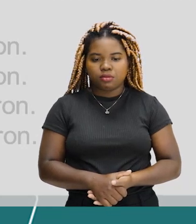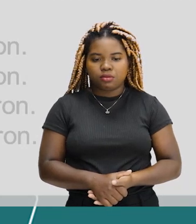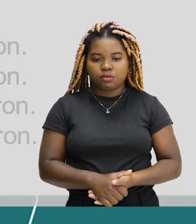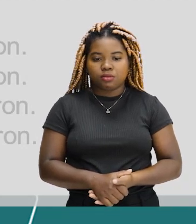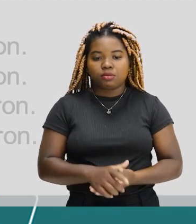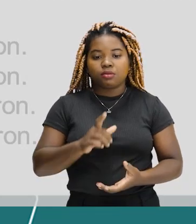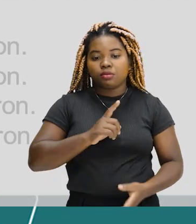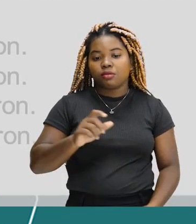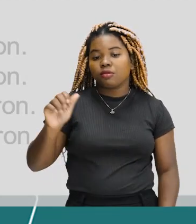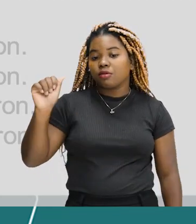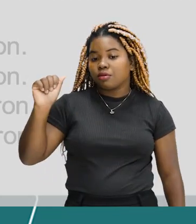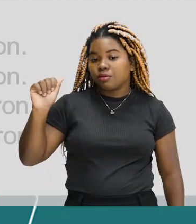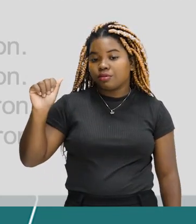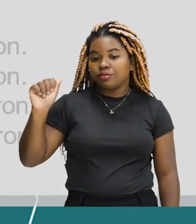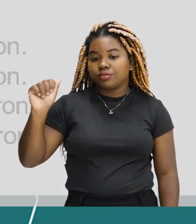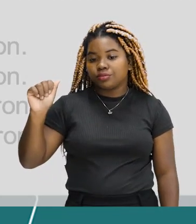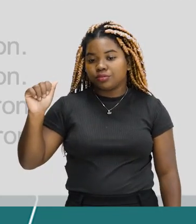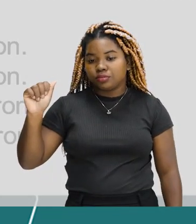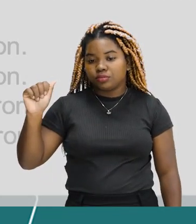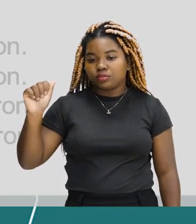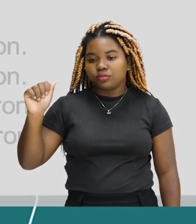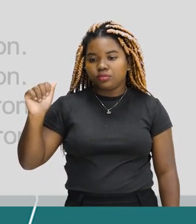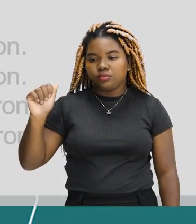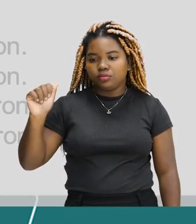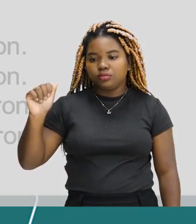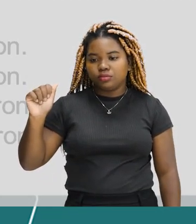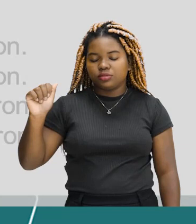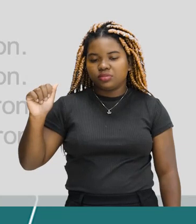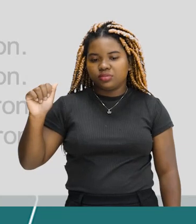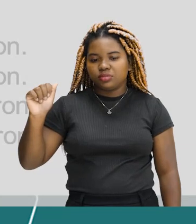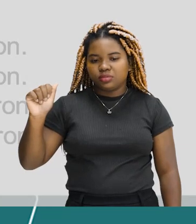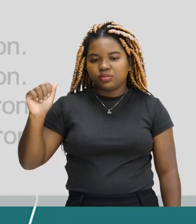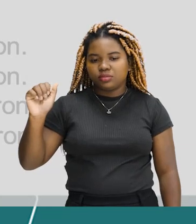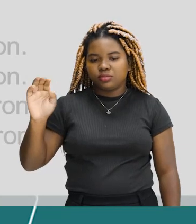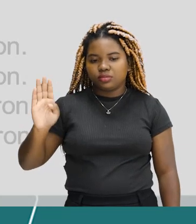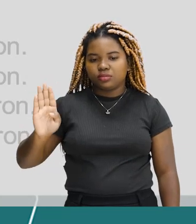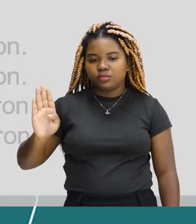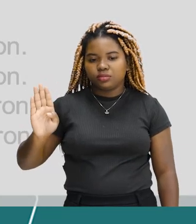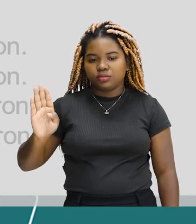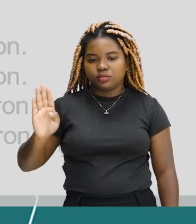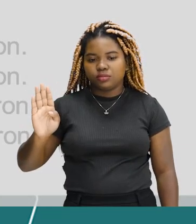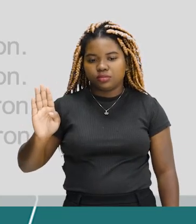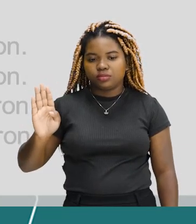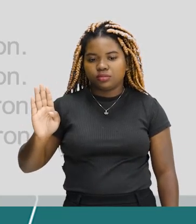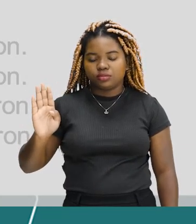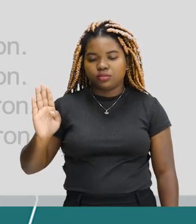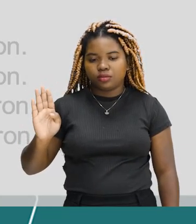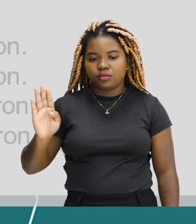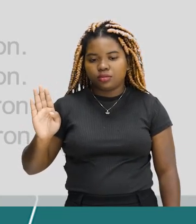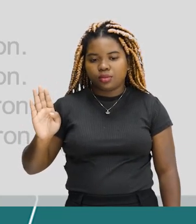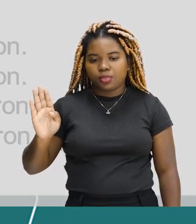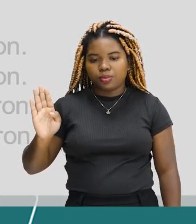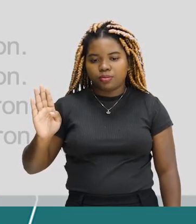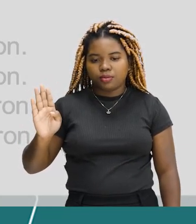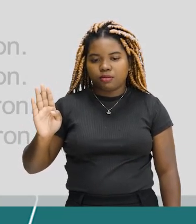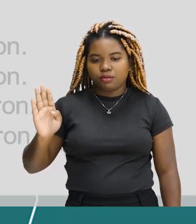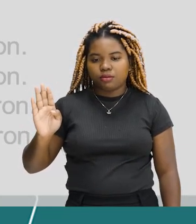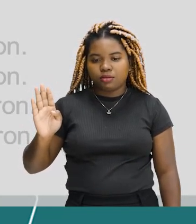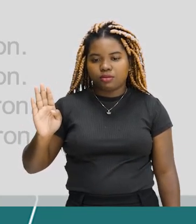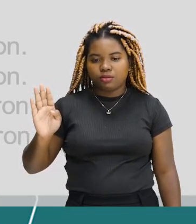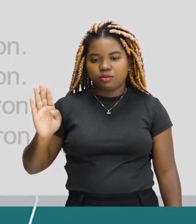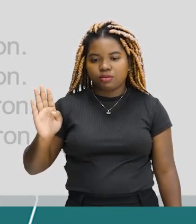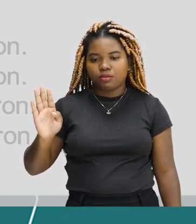ok? Letra A, carga positiva igual a 1/3 da carga do elétron. Letra B, carga positiva igual a